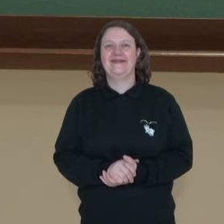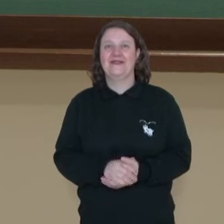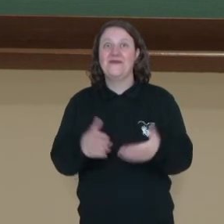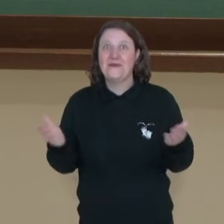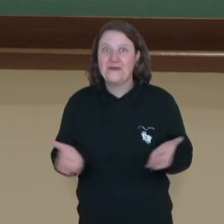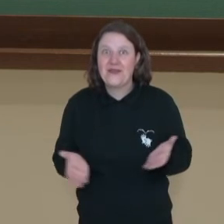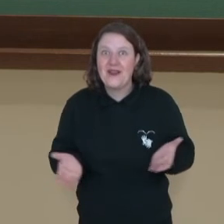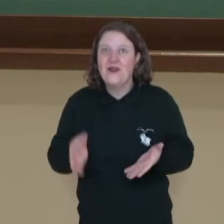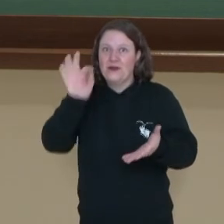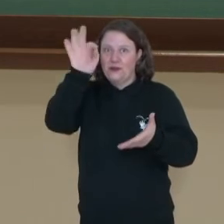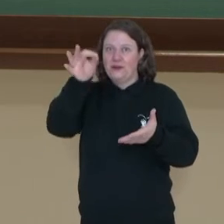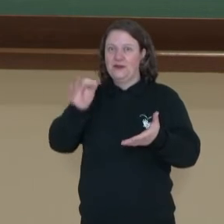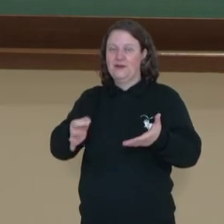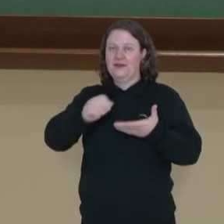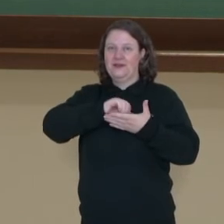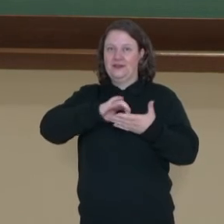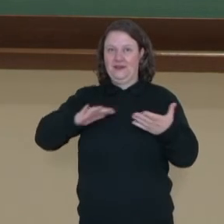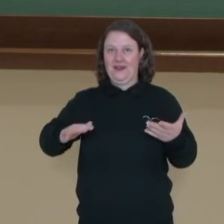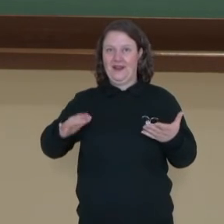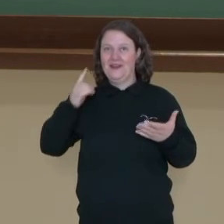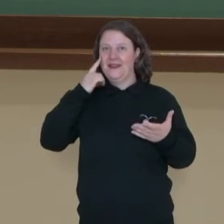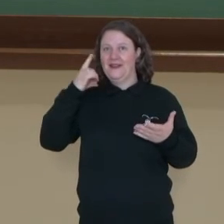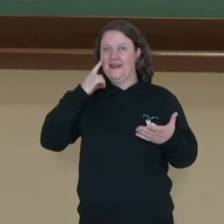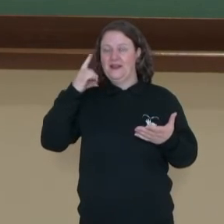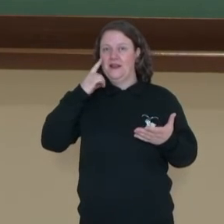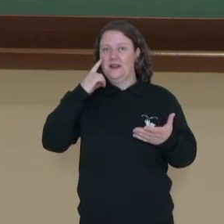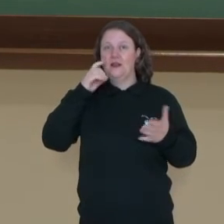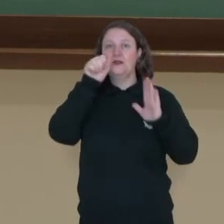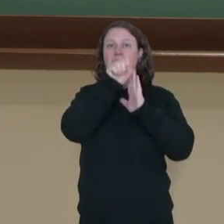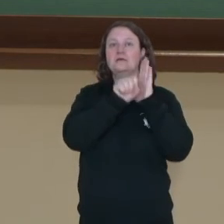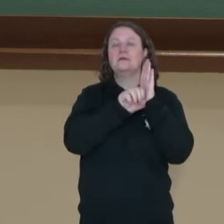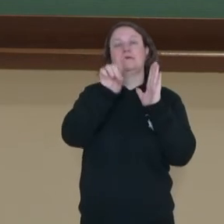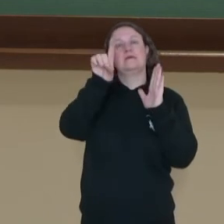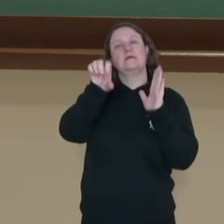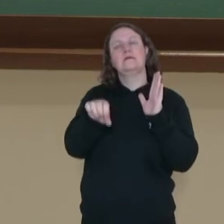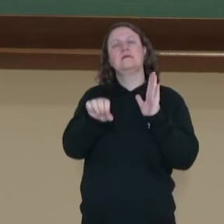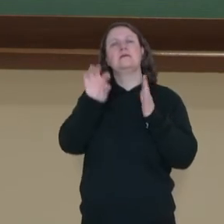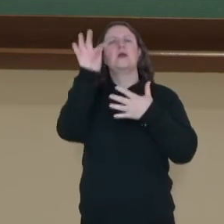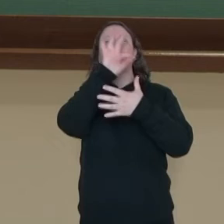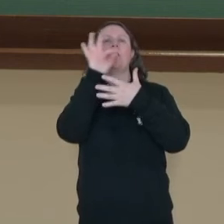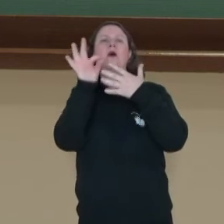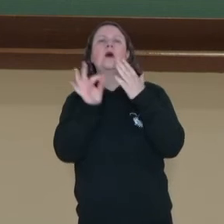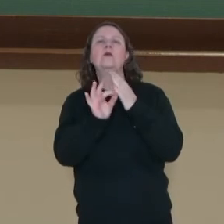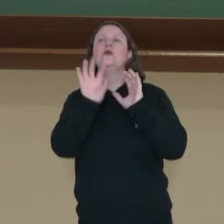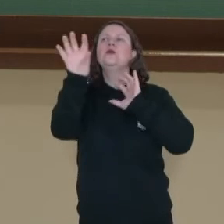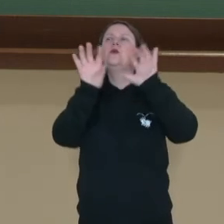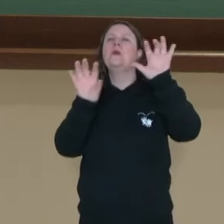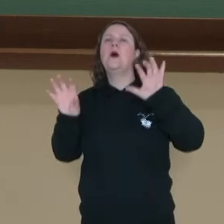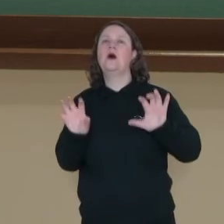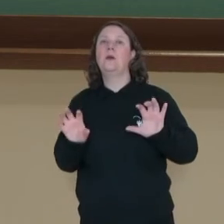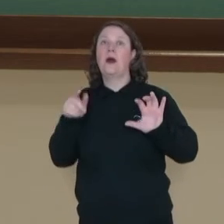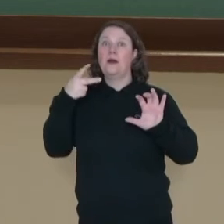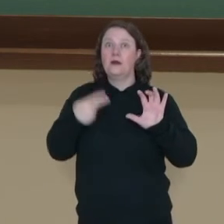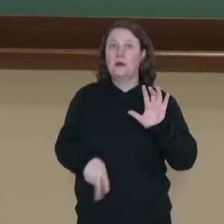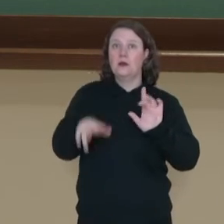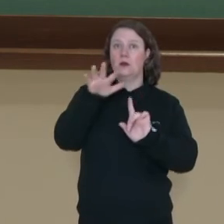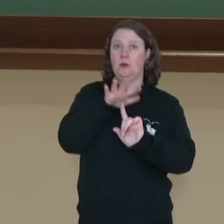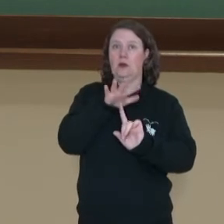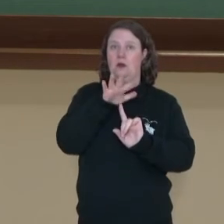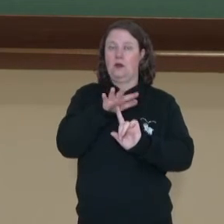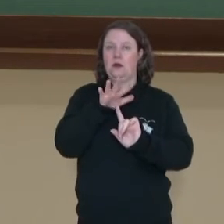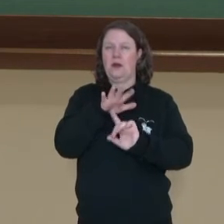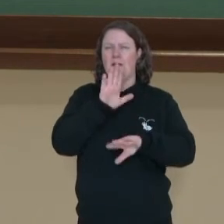Galera, vamos então corrigir a nossa atividade, né? Durante o século XIX, quais as regiões do estado do Paraná se destacam na